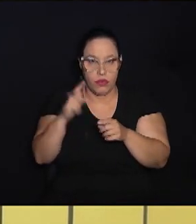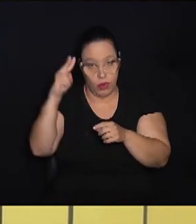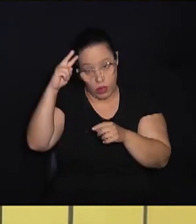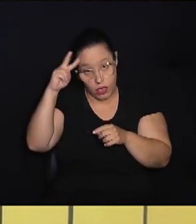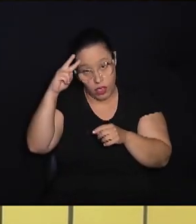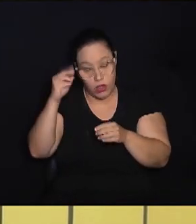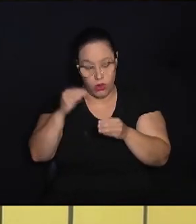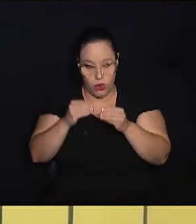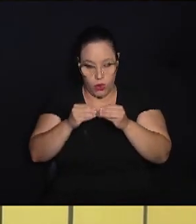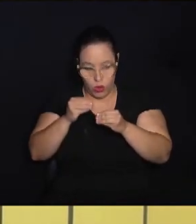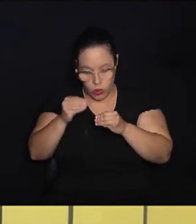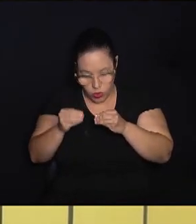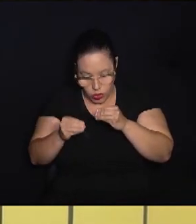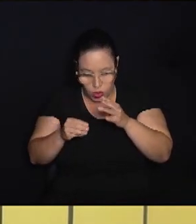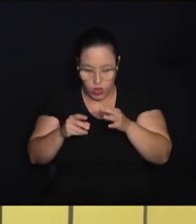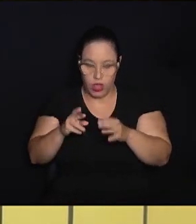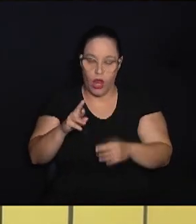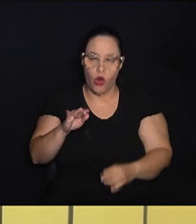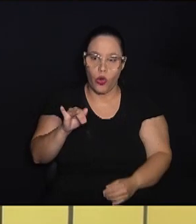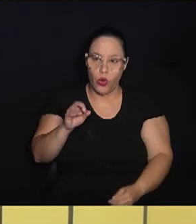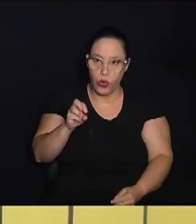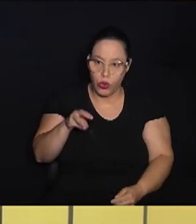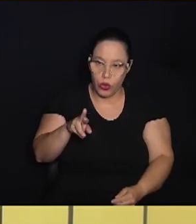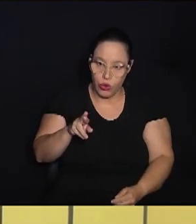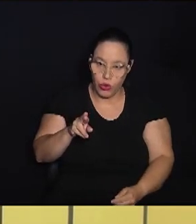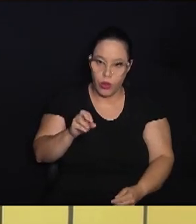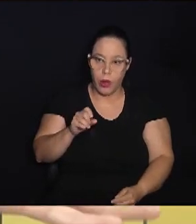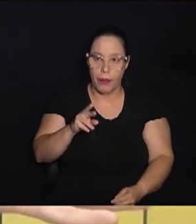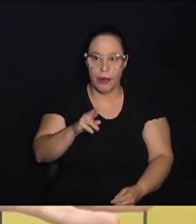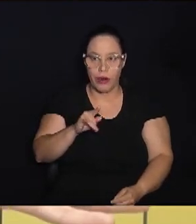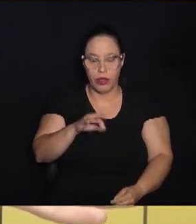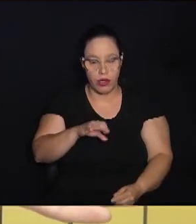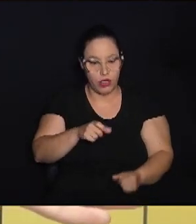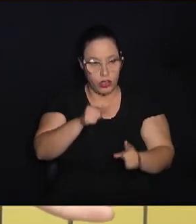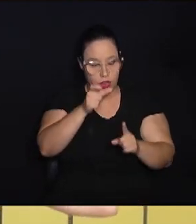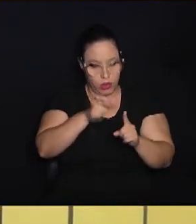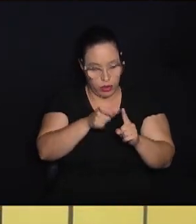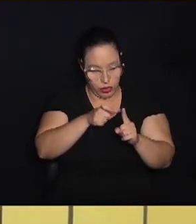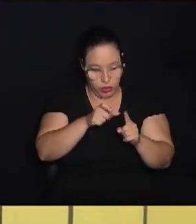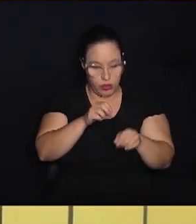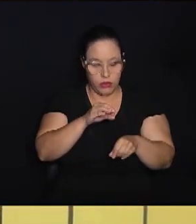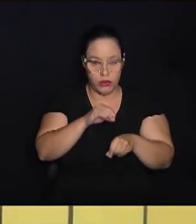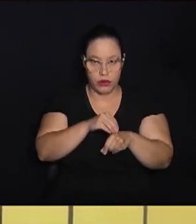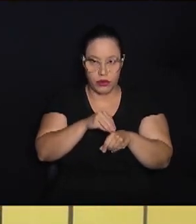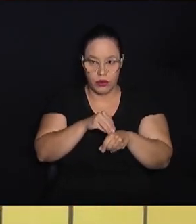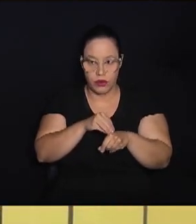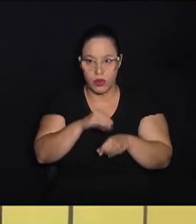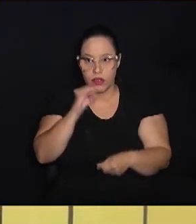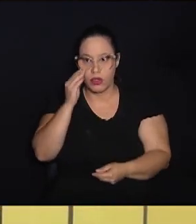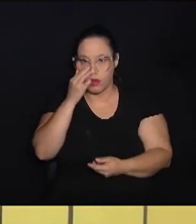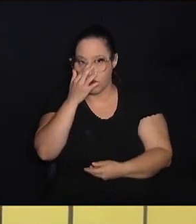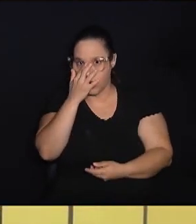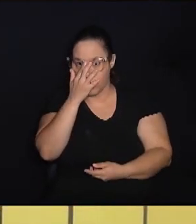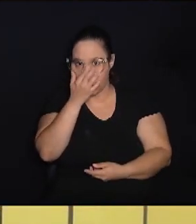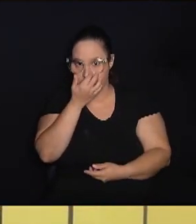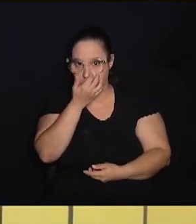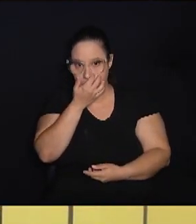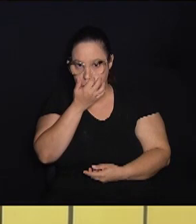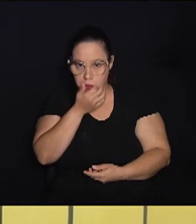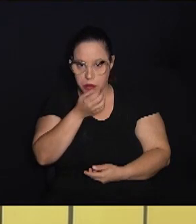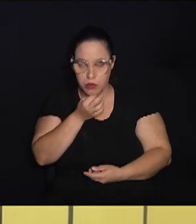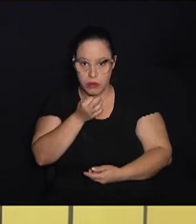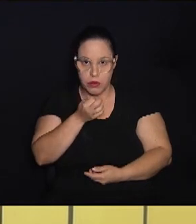sequencial tem locutor tem personagens fixos né talvez tivesse outra Person outra história antes sem personagem fixo por lá e